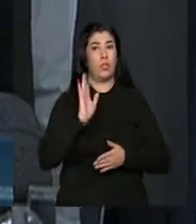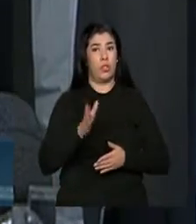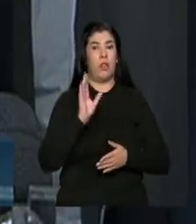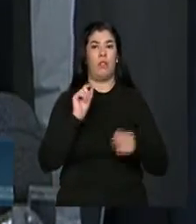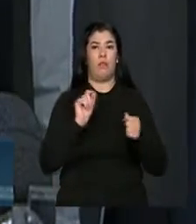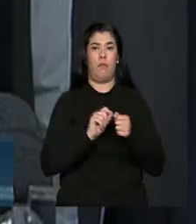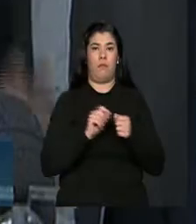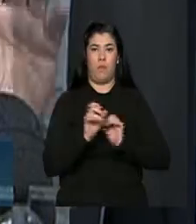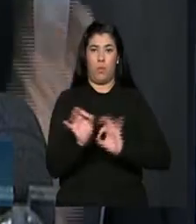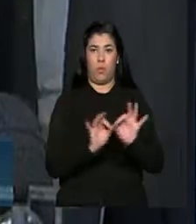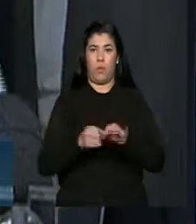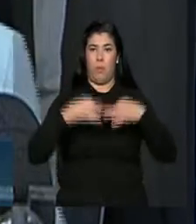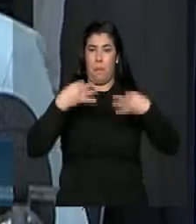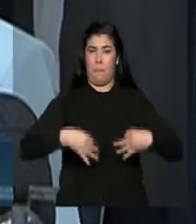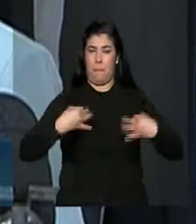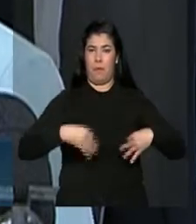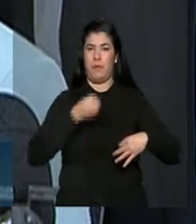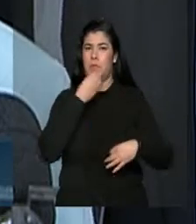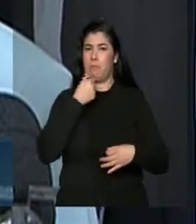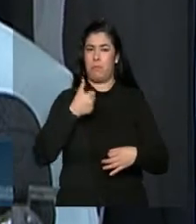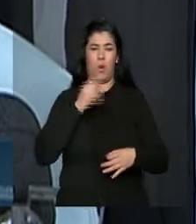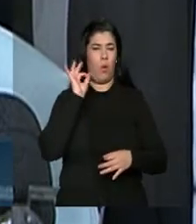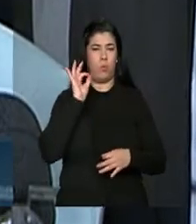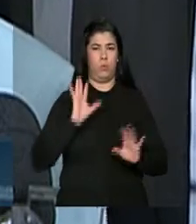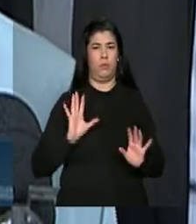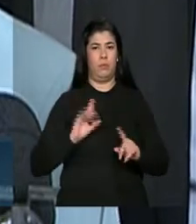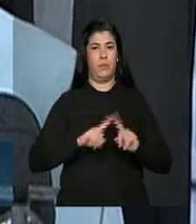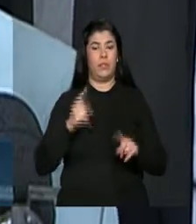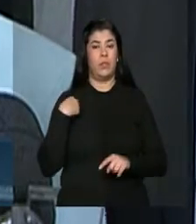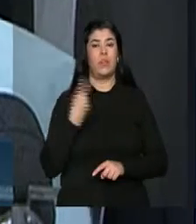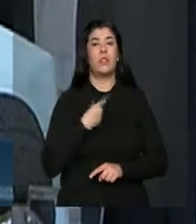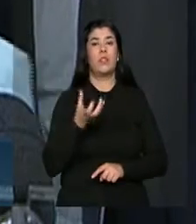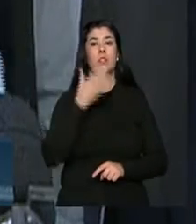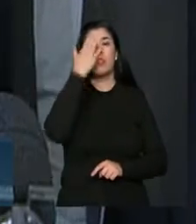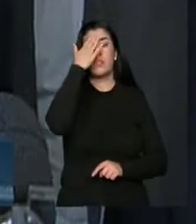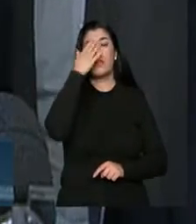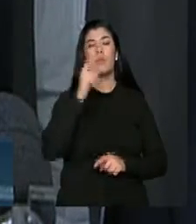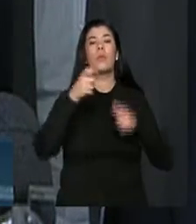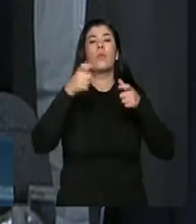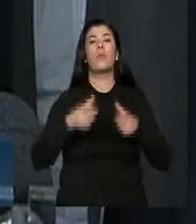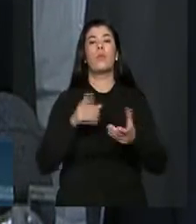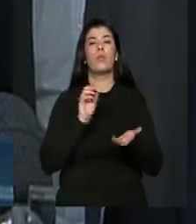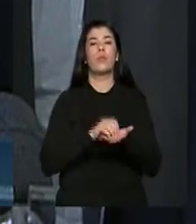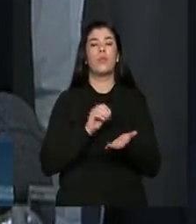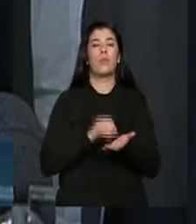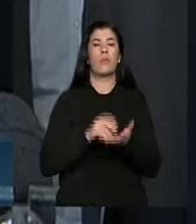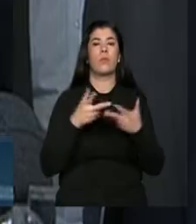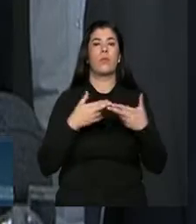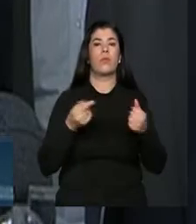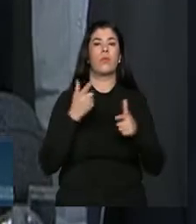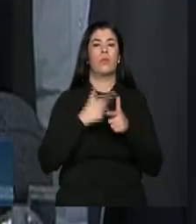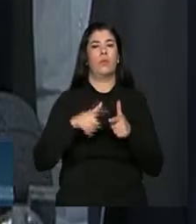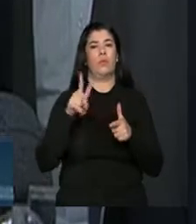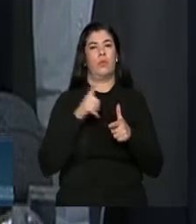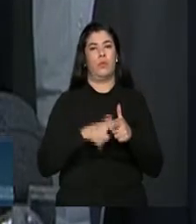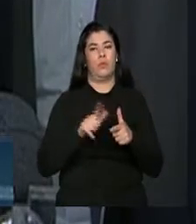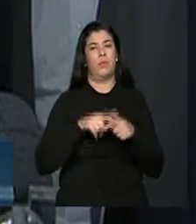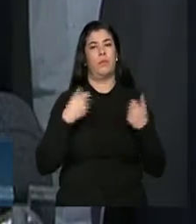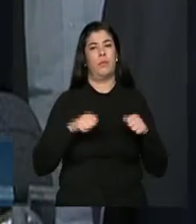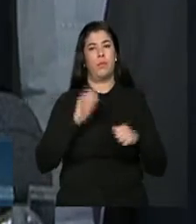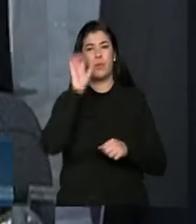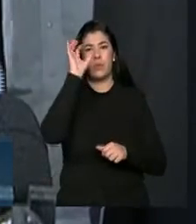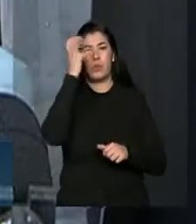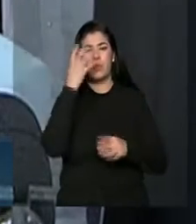bem feito, para nós, é ótimo que esteja. Mas nós queremos saber é onde que está o problema que nós temos que